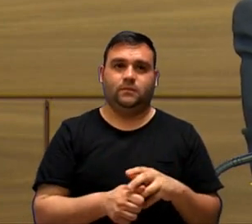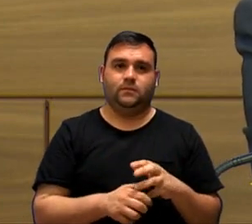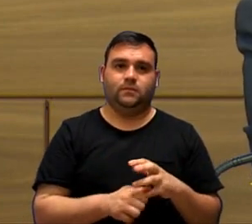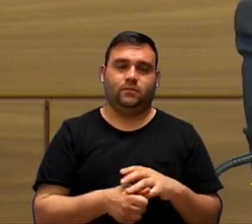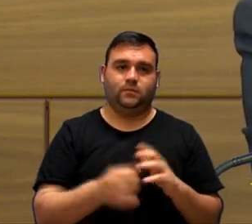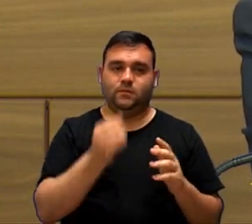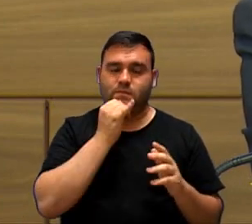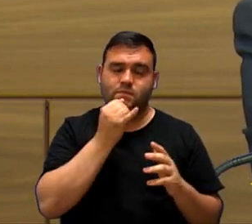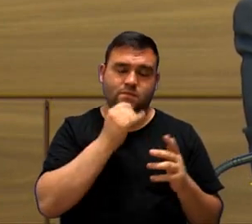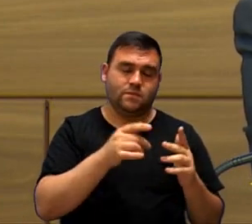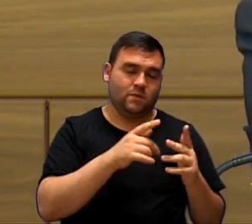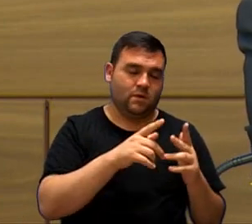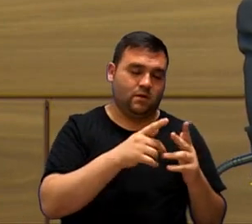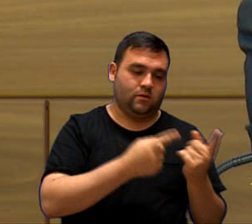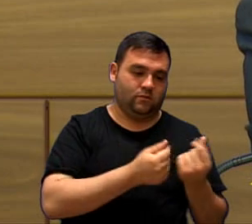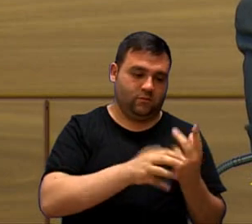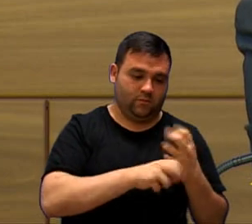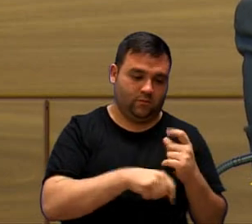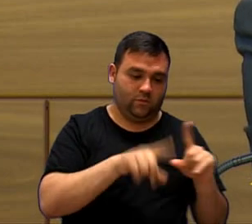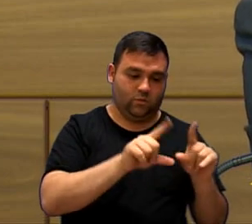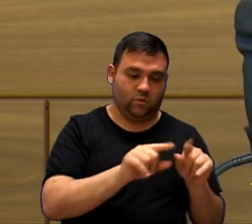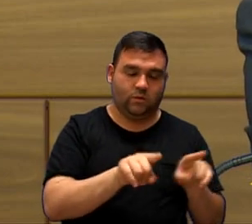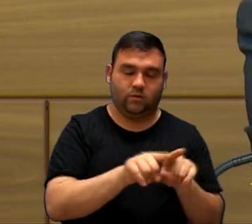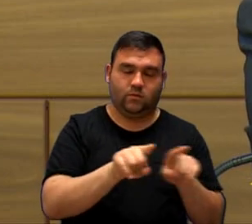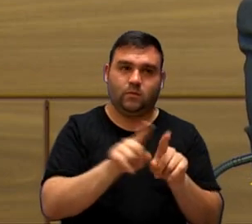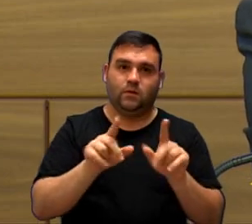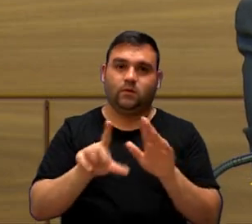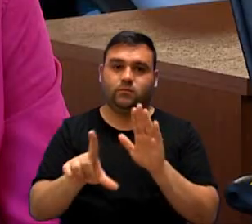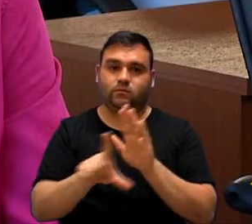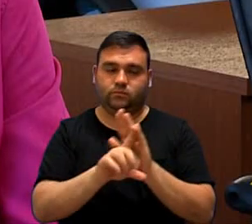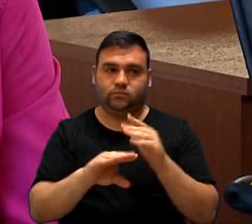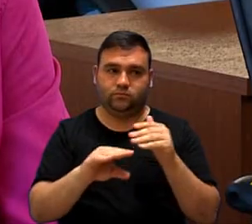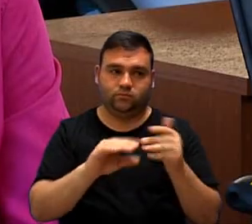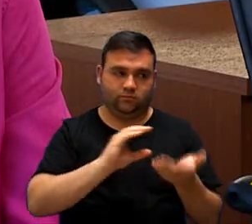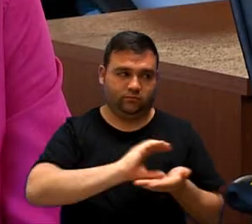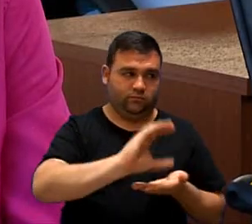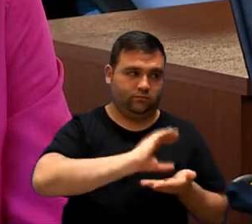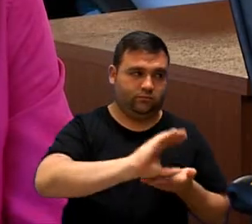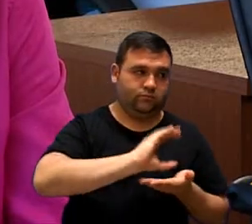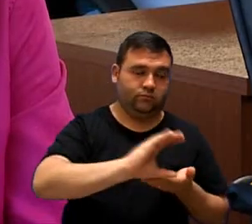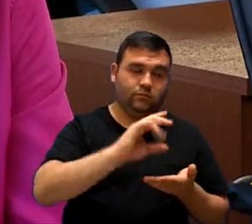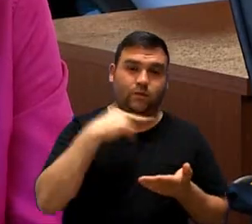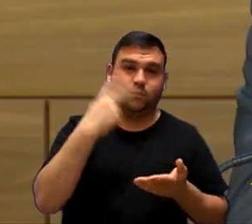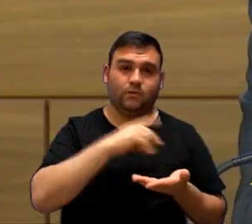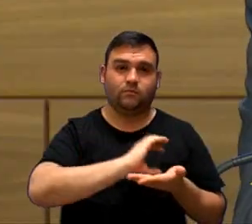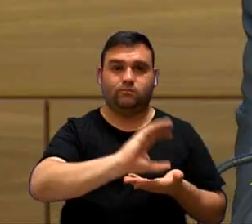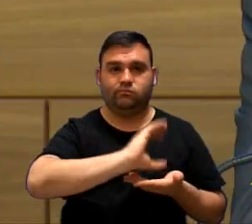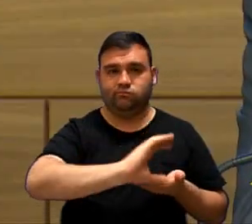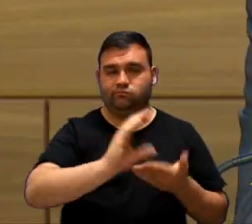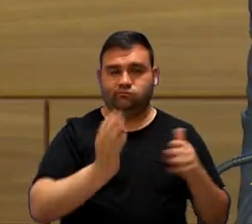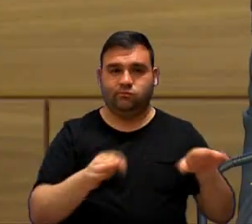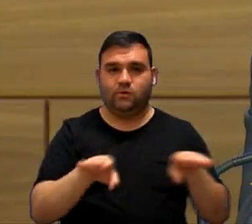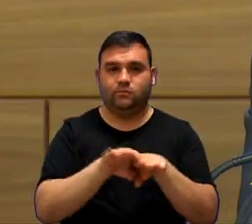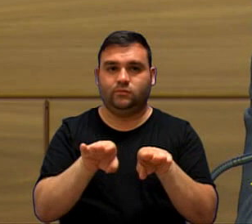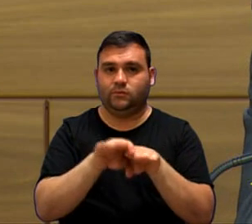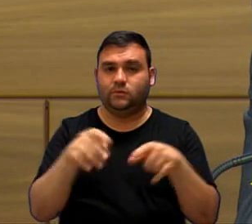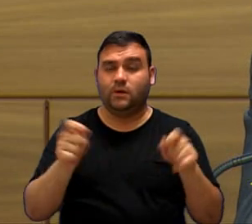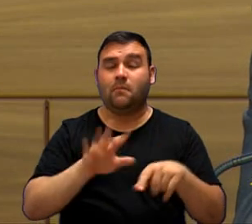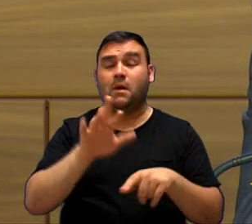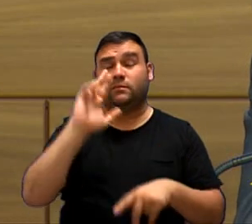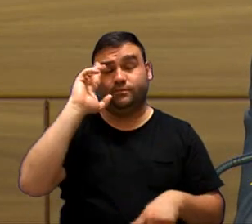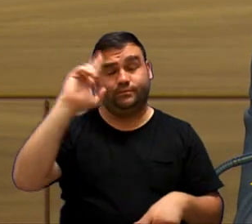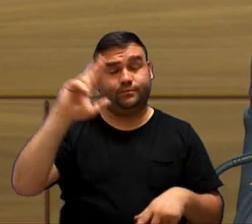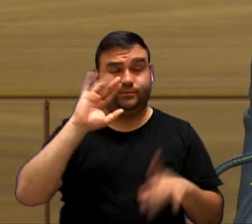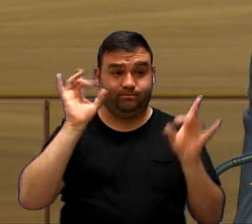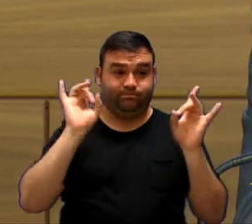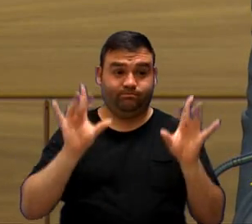de frustração da receita, reduzir também as proporcionalmente. Emendas. Proporcionalmente. Proporcionalmente. Mas a incumbência